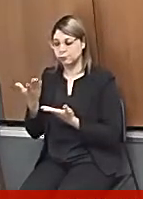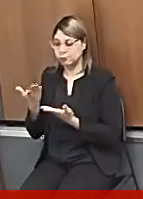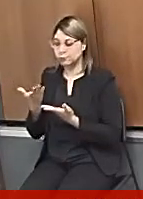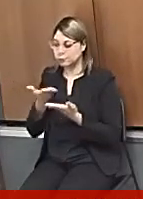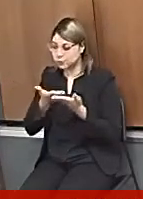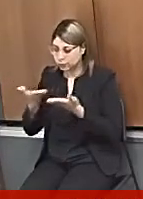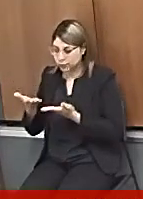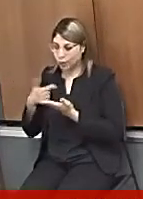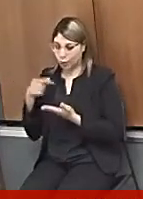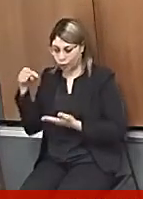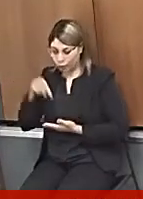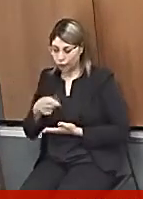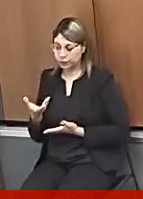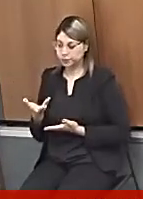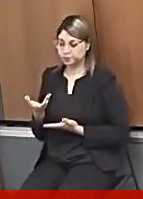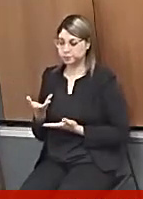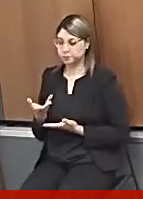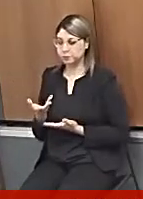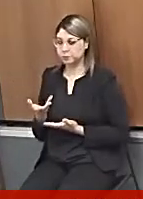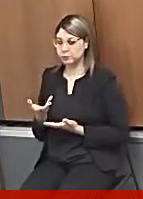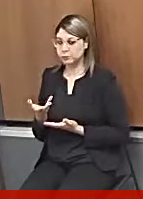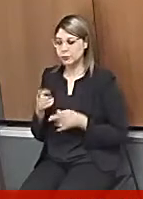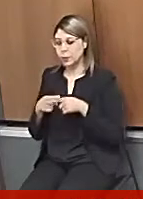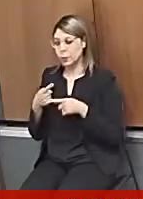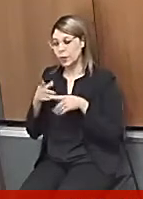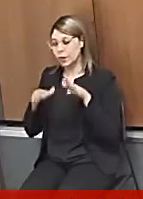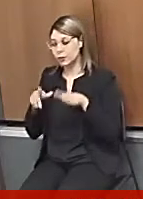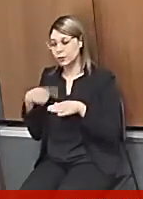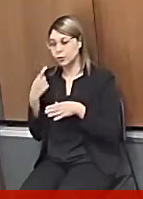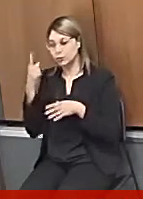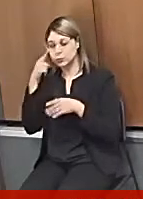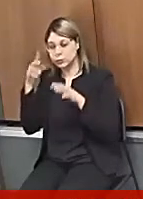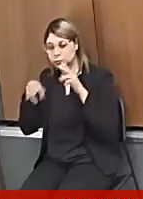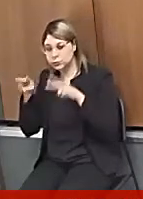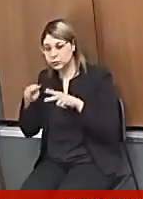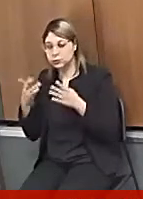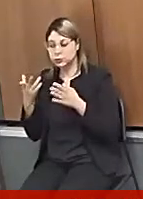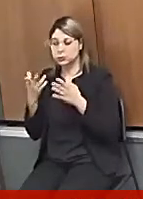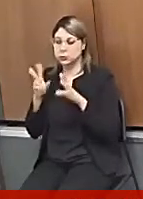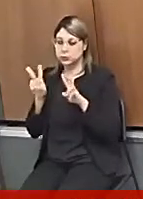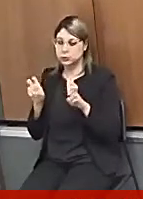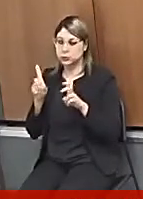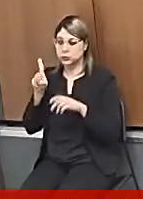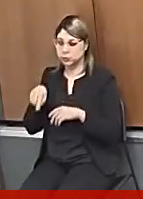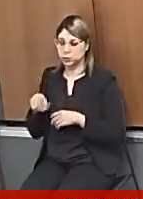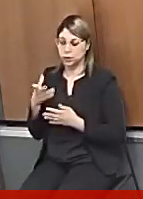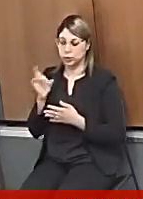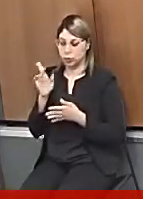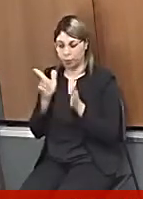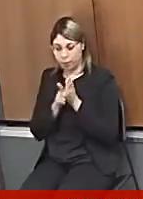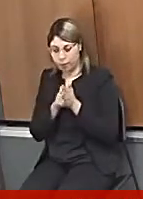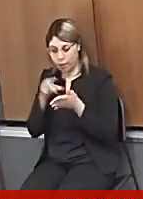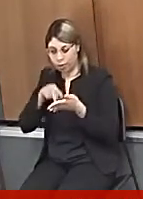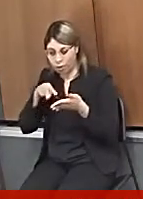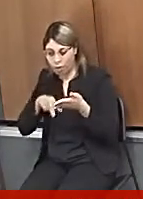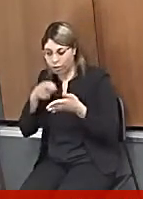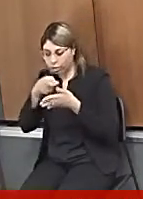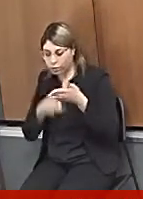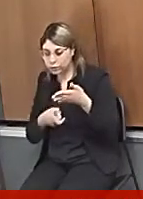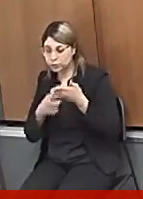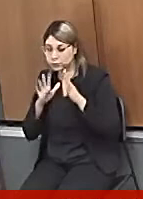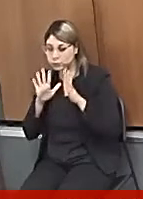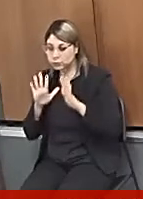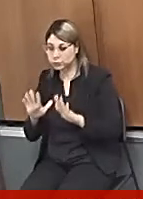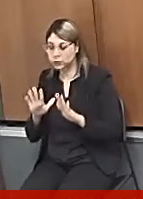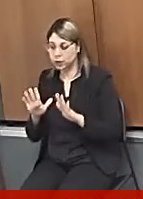aqui porque a gente faz uma avaliação na letra fria do papel e estamos